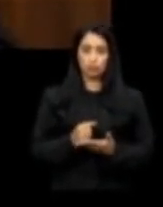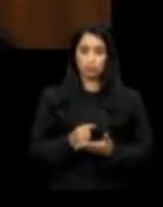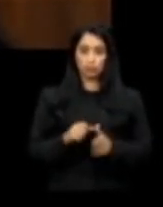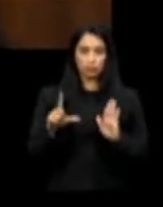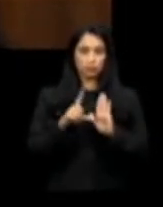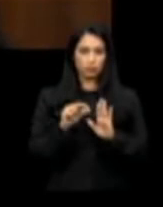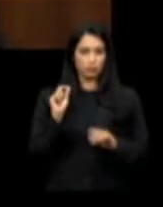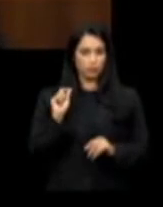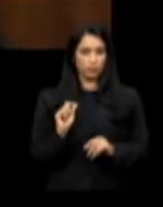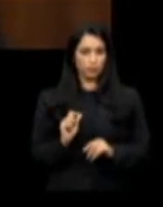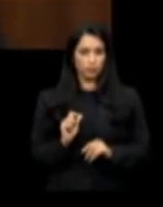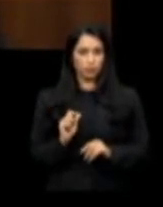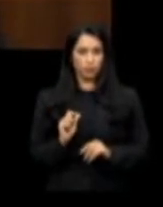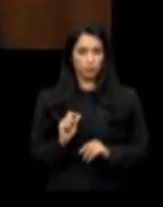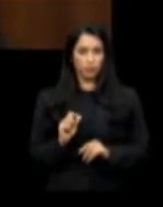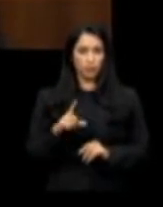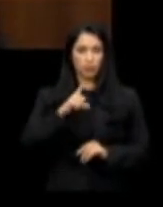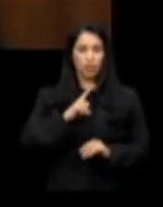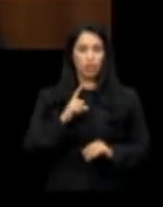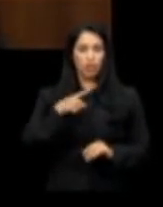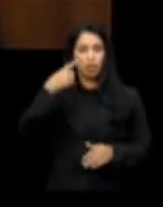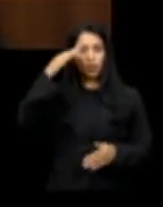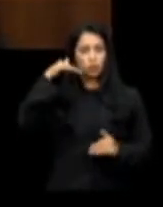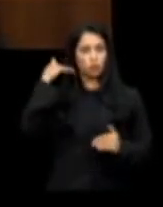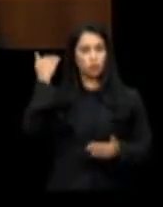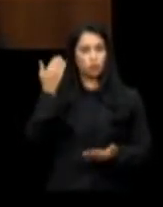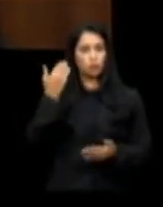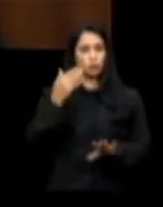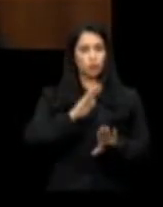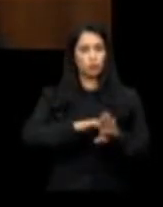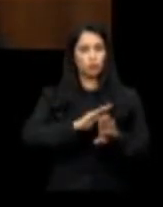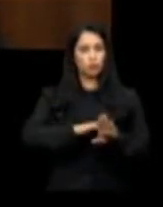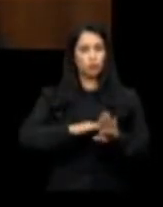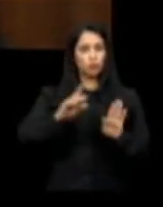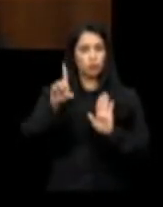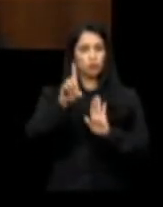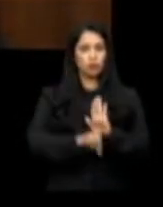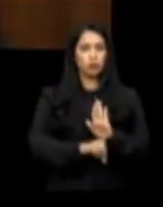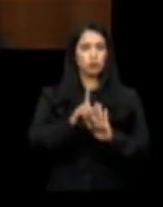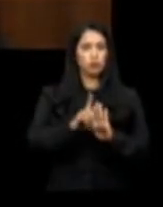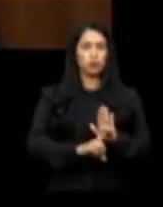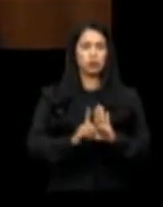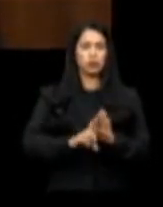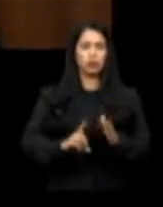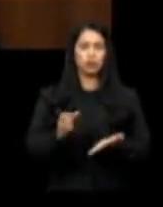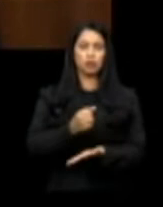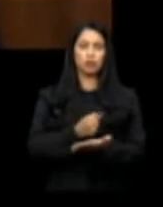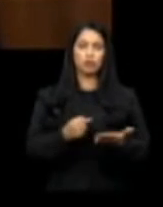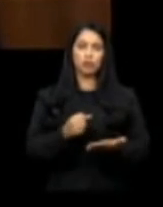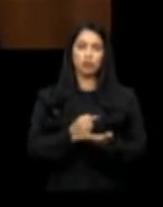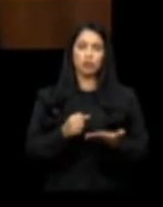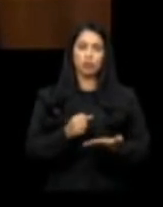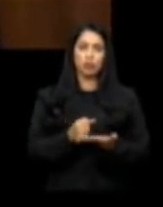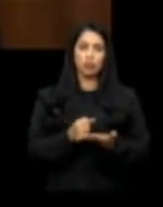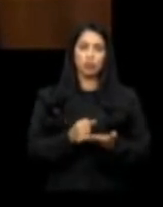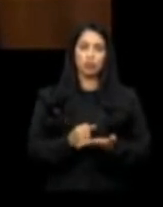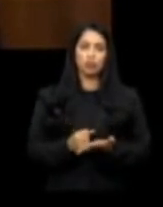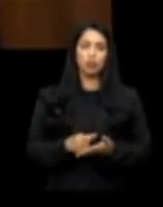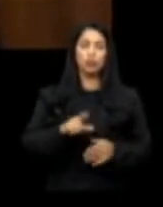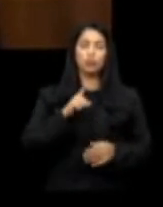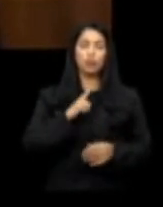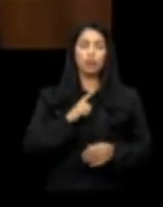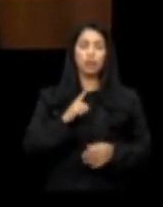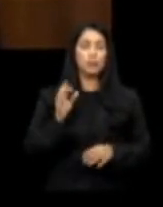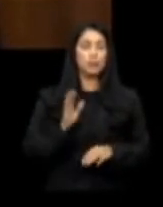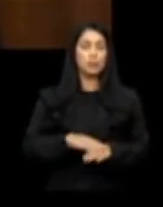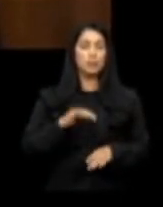destaco o seguinte: a autonomia do direito fundamental em jogo na presente ADIM exorbita, em essência,